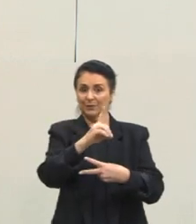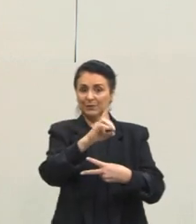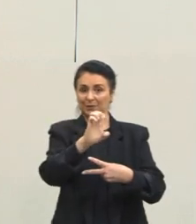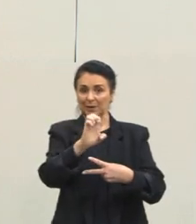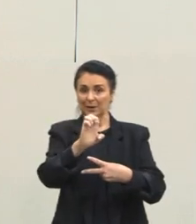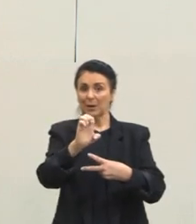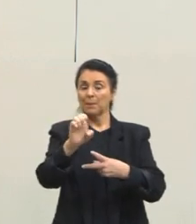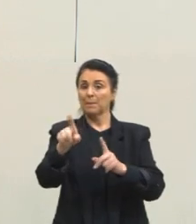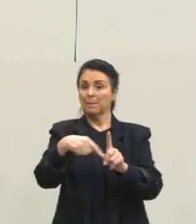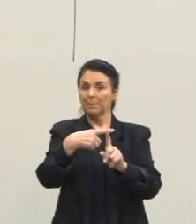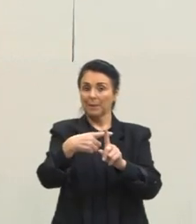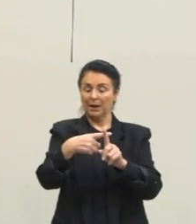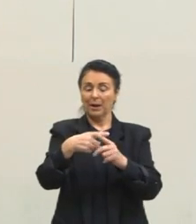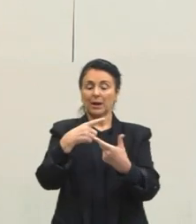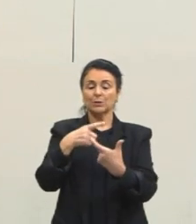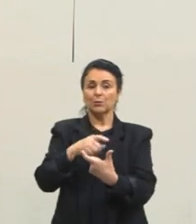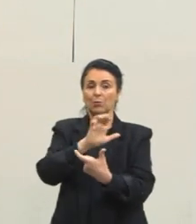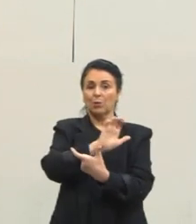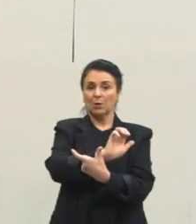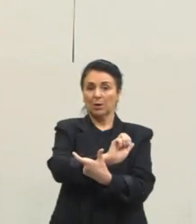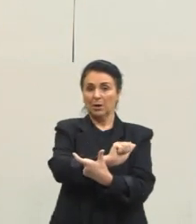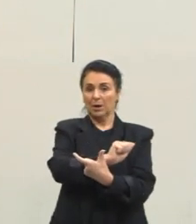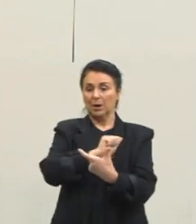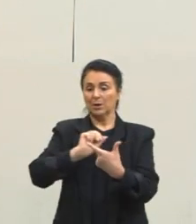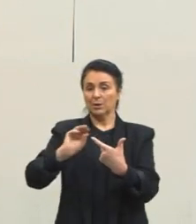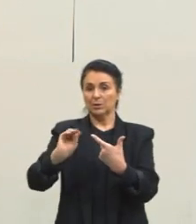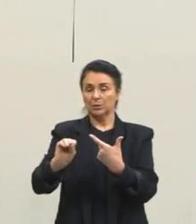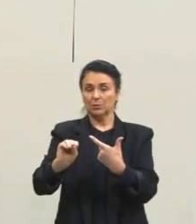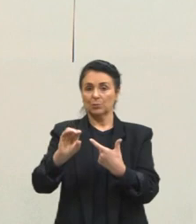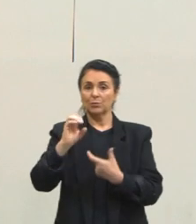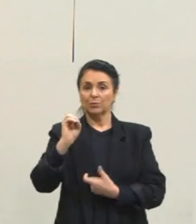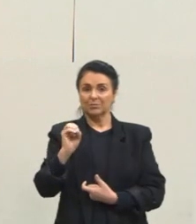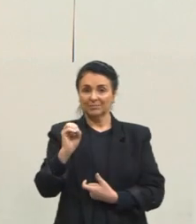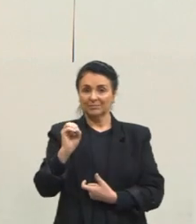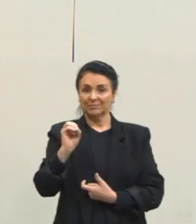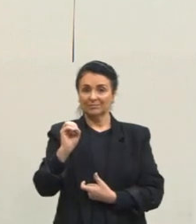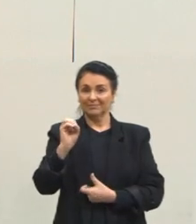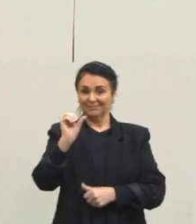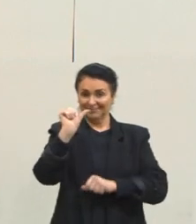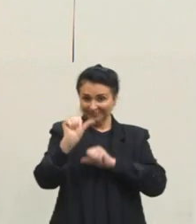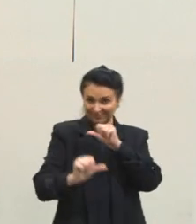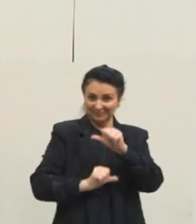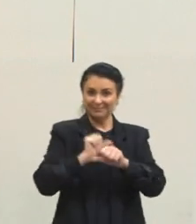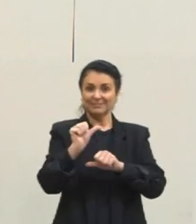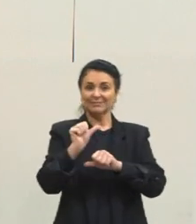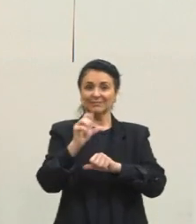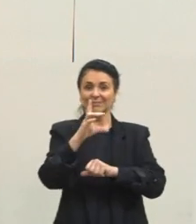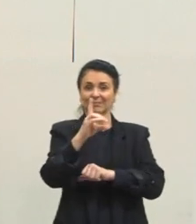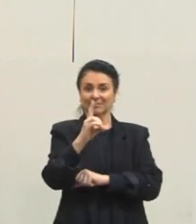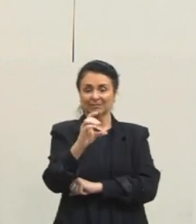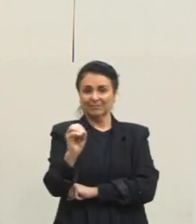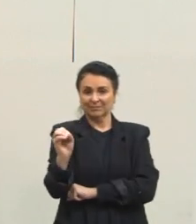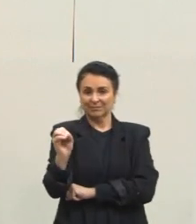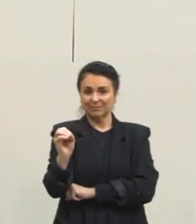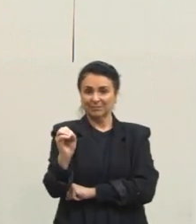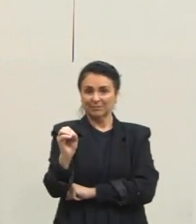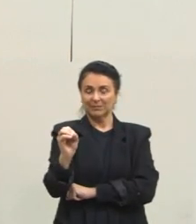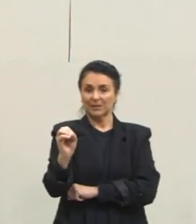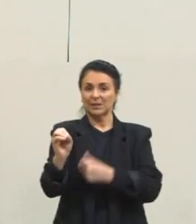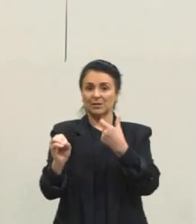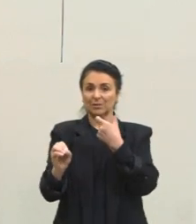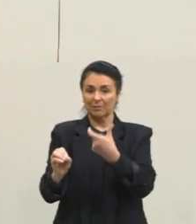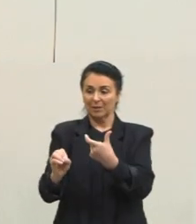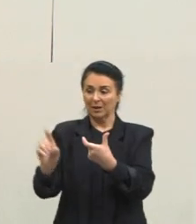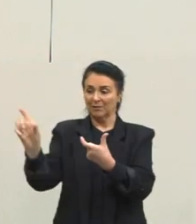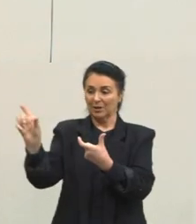artigo ou o que que vai ficar vai virar do é isso aqui é uma contração